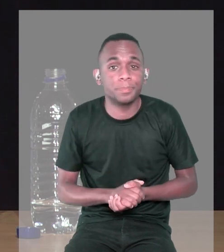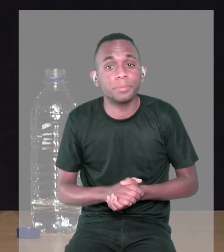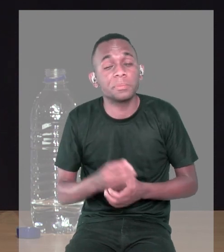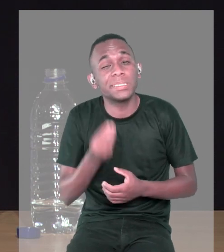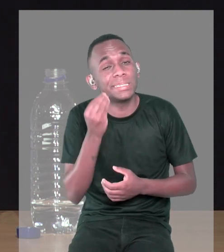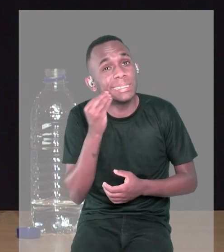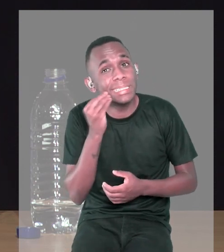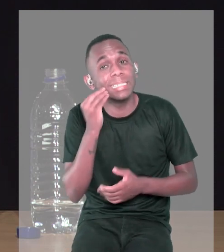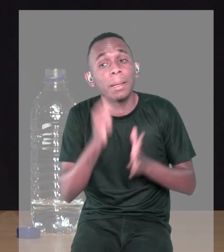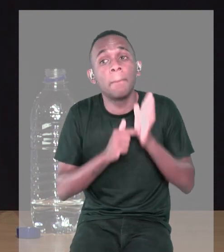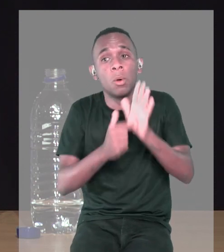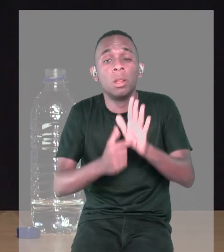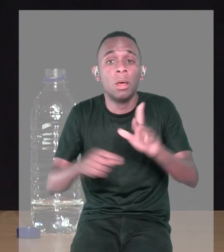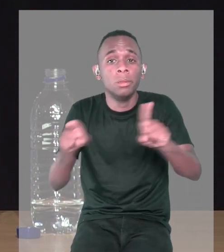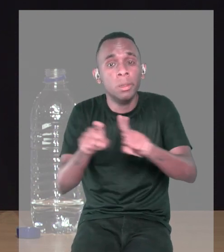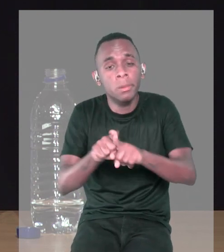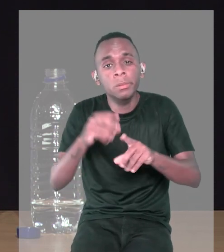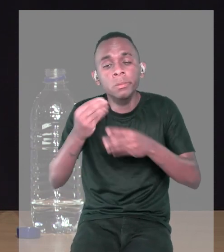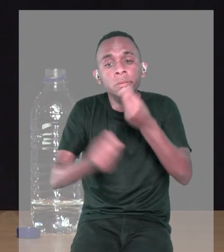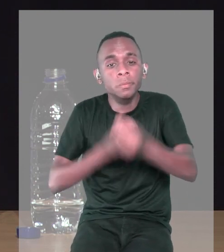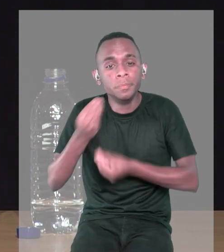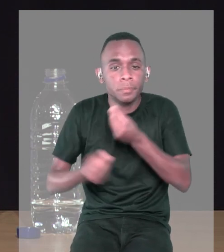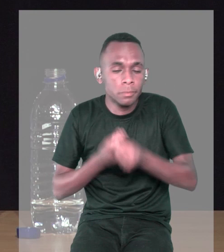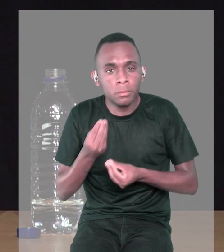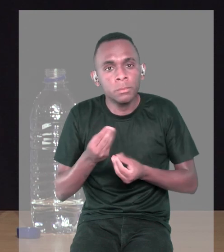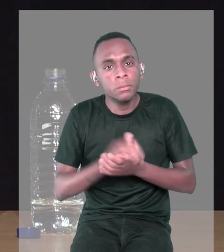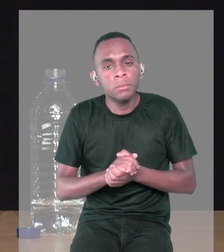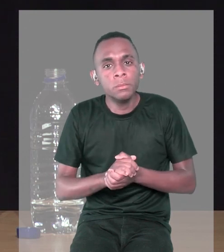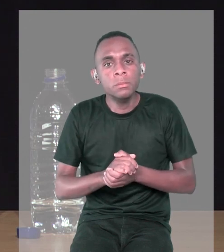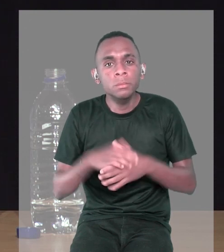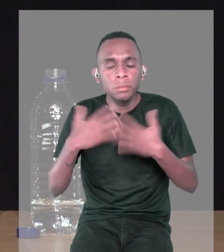nesse caso, o amor, mas não é que só o amor faça isso,